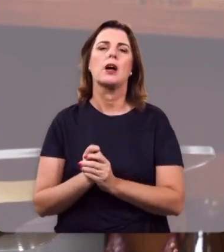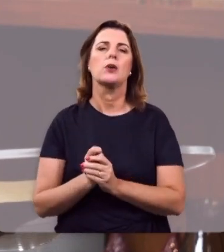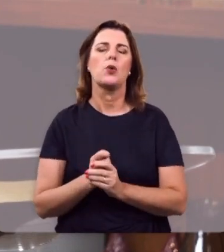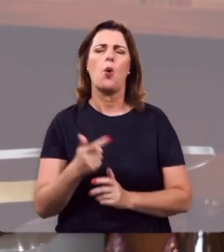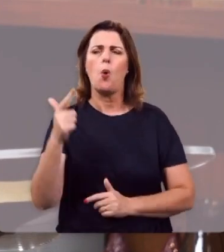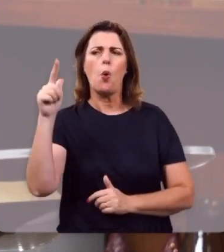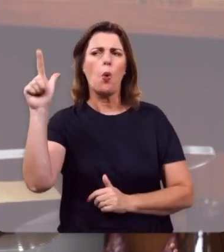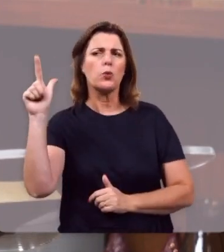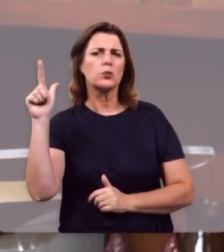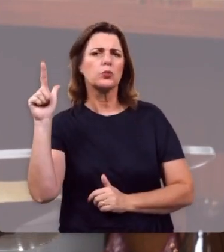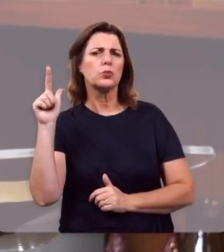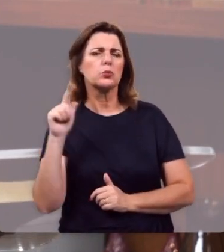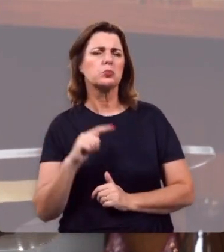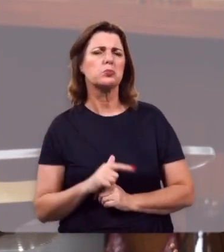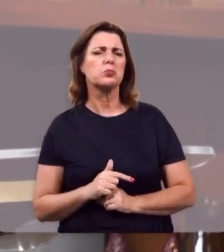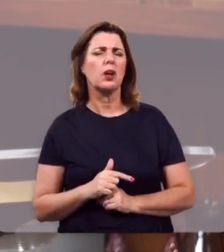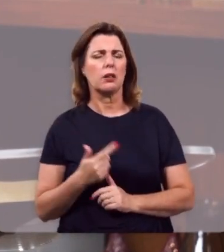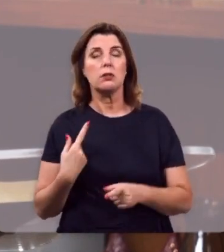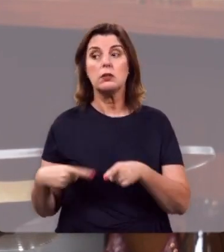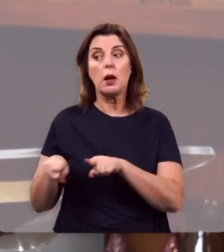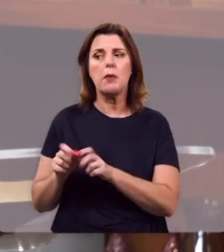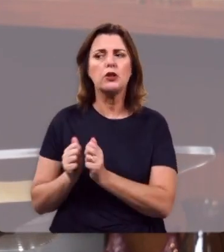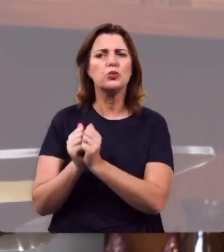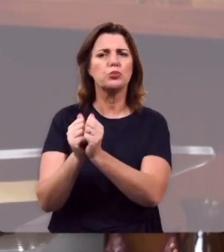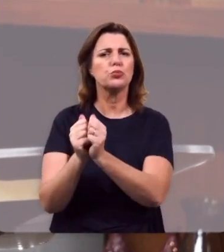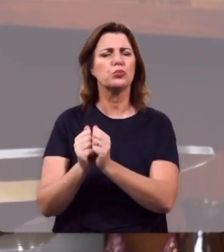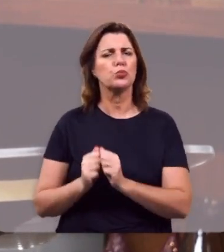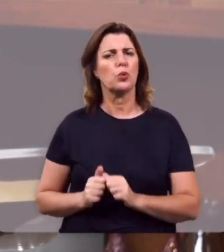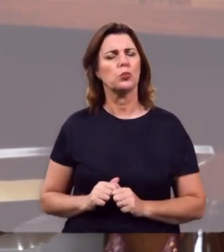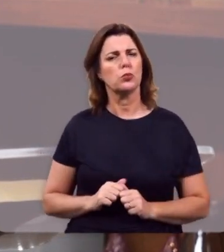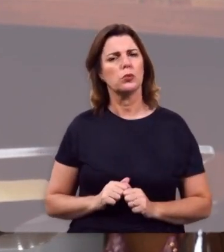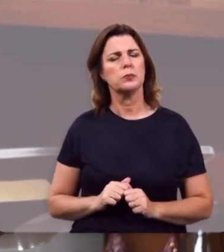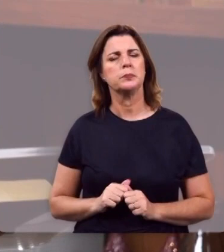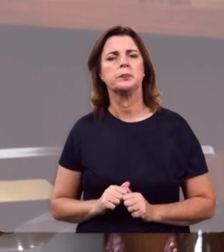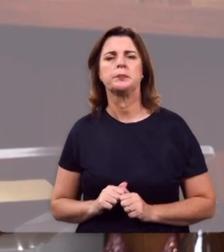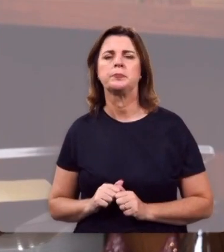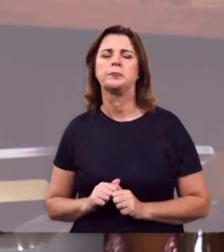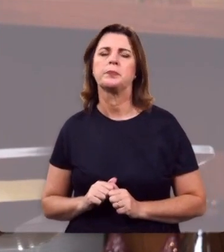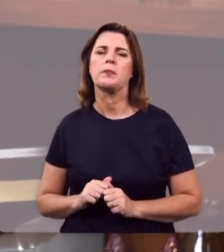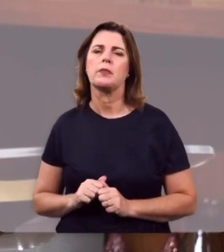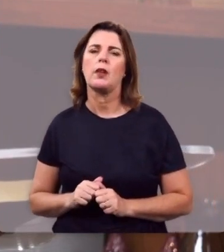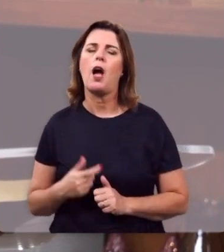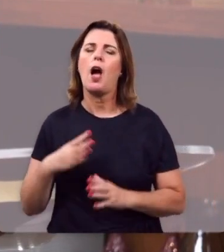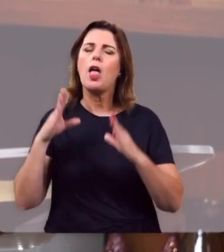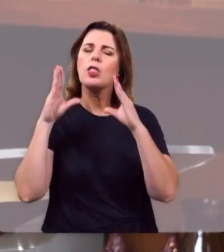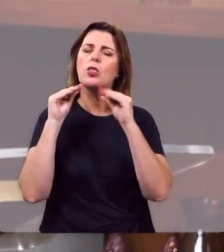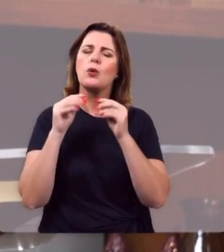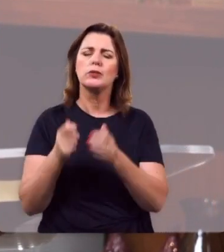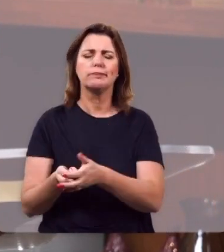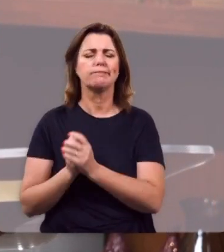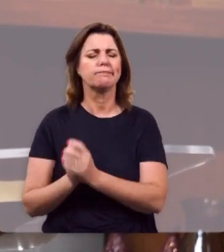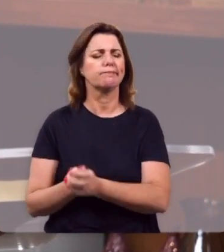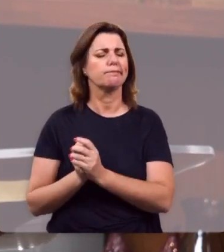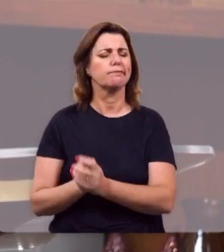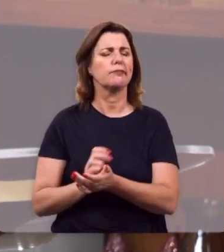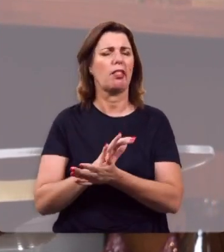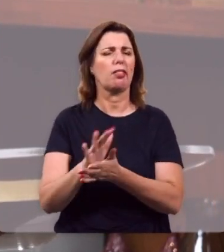Os outros disseram, também nós vamos contigo. Naquela noite eles não pegaram